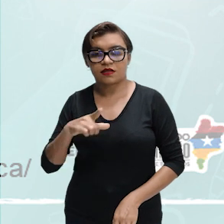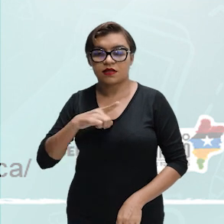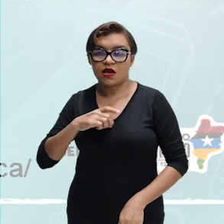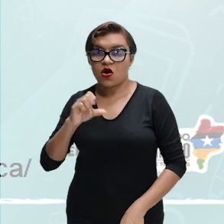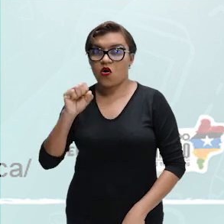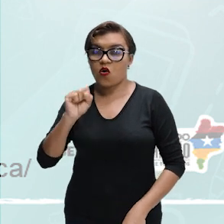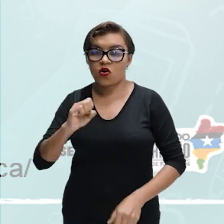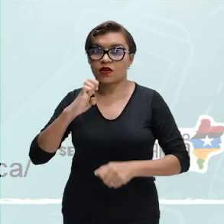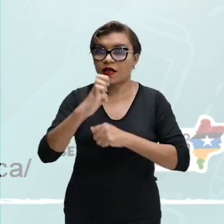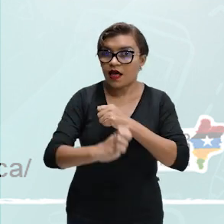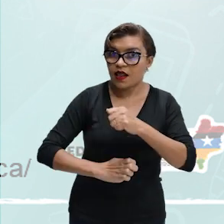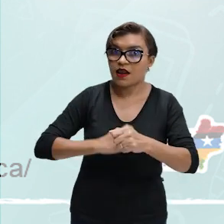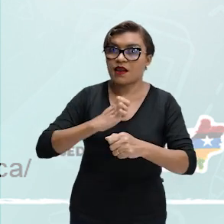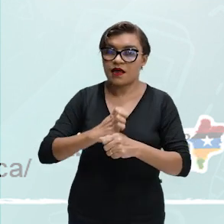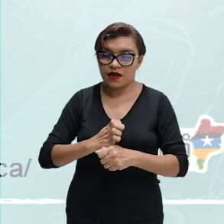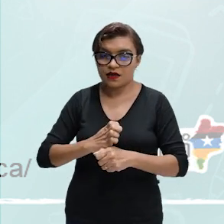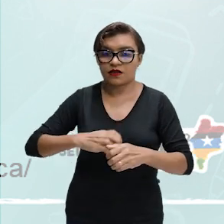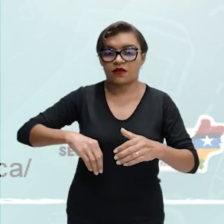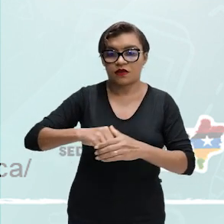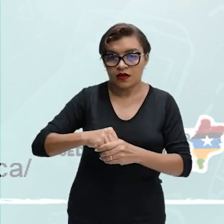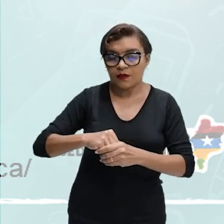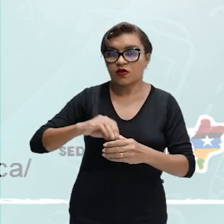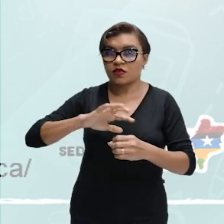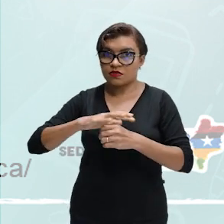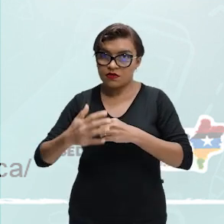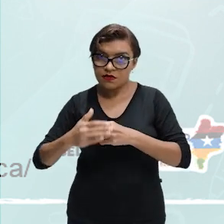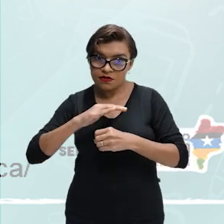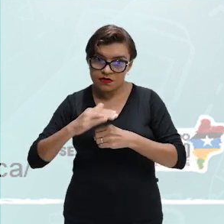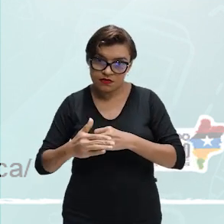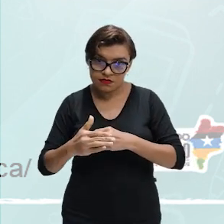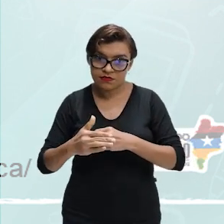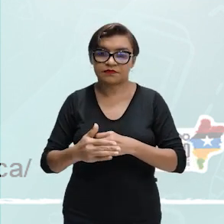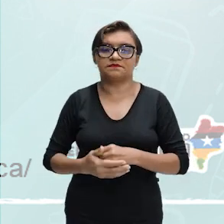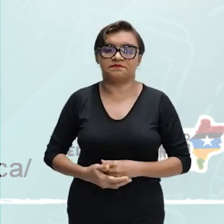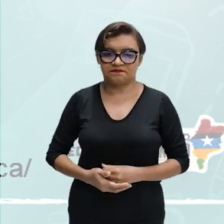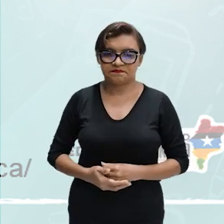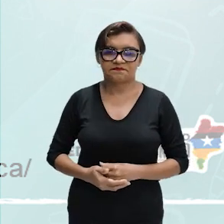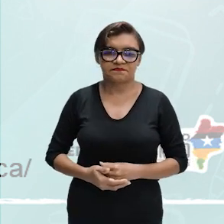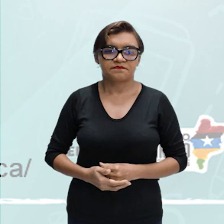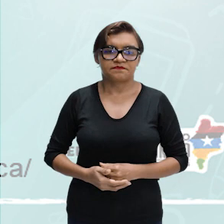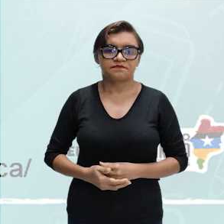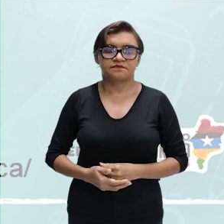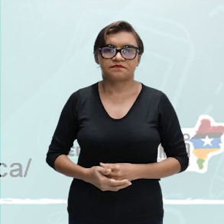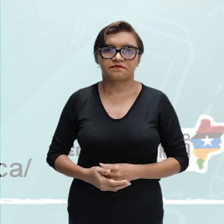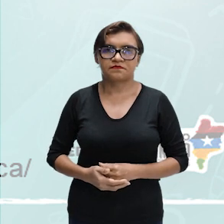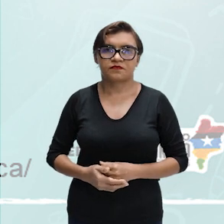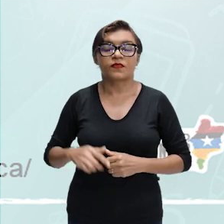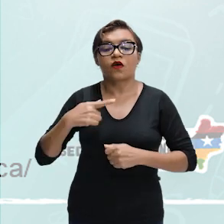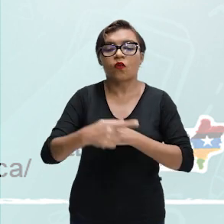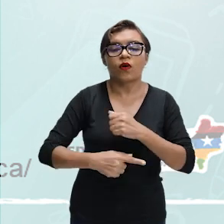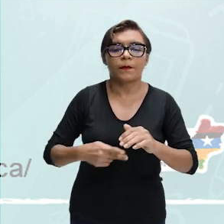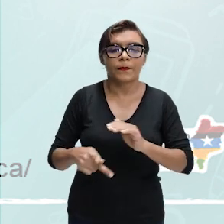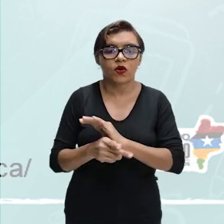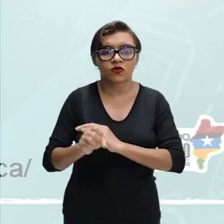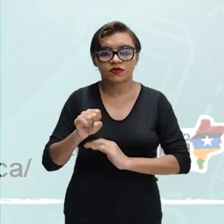camada. Regra do octeto, 8 elétrons na última camada, que nós chamamos de camada de valência, certo? Os átomos de